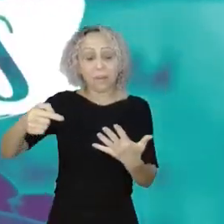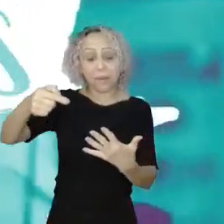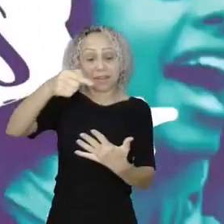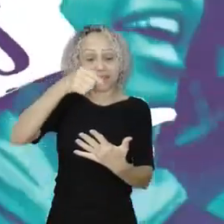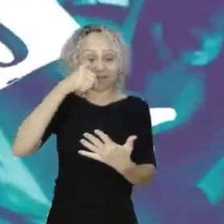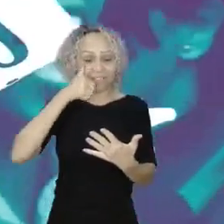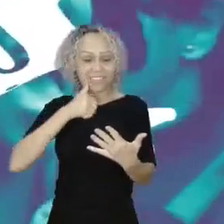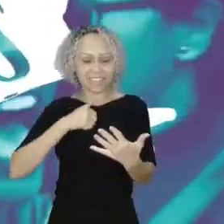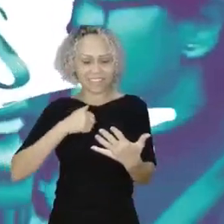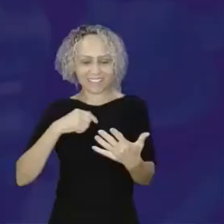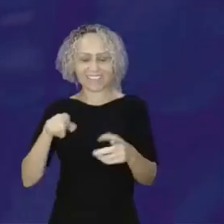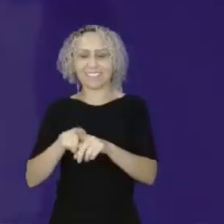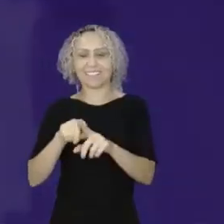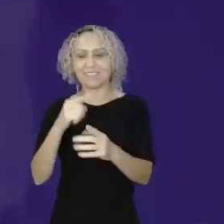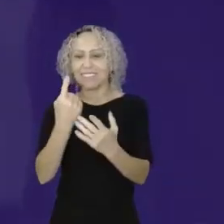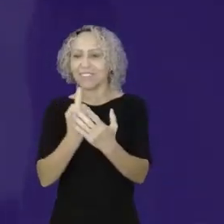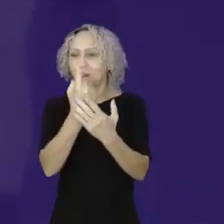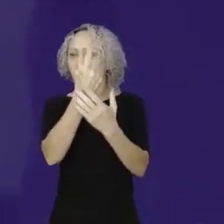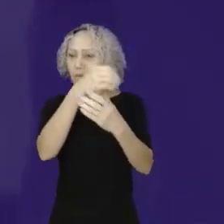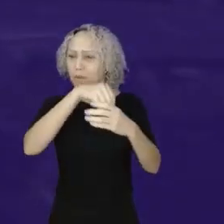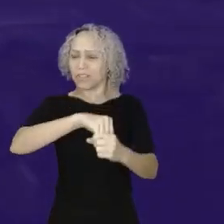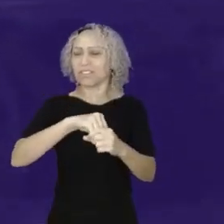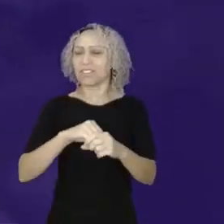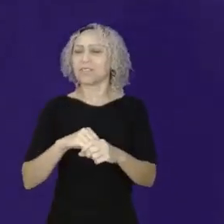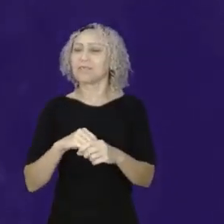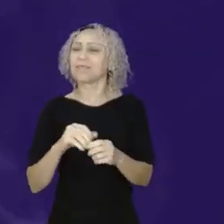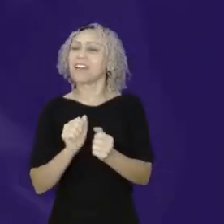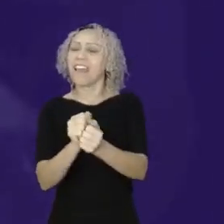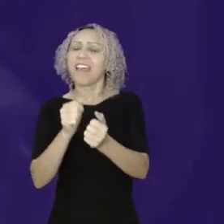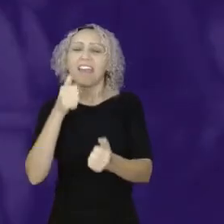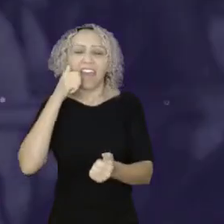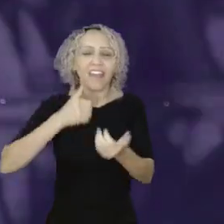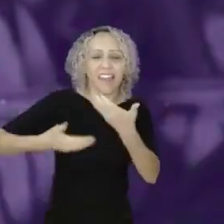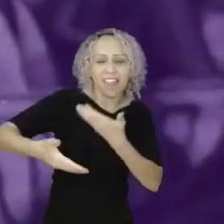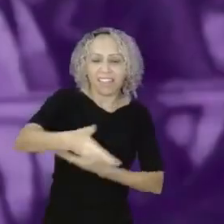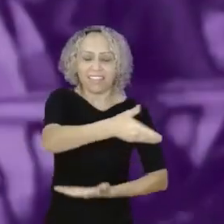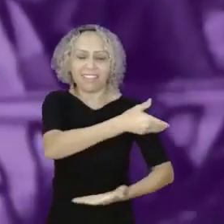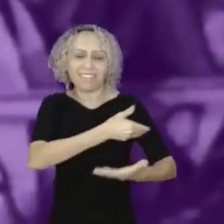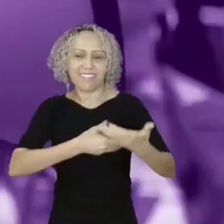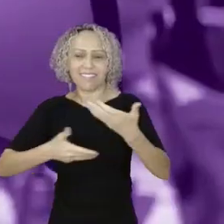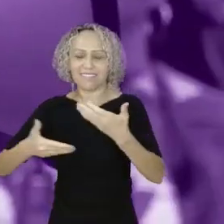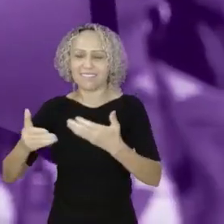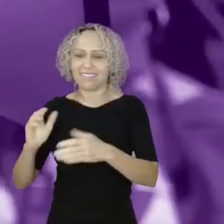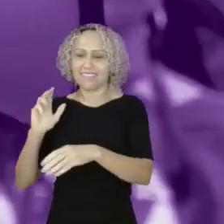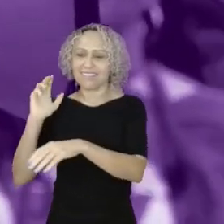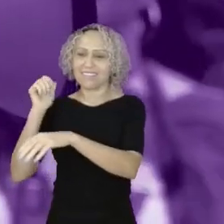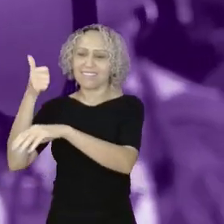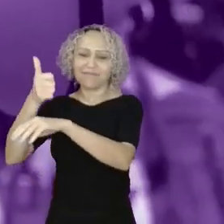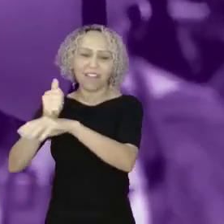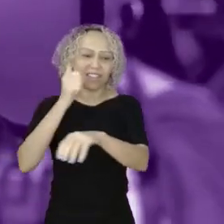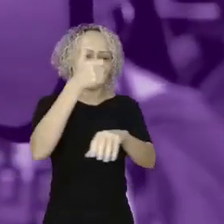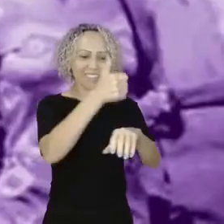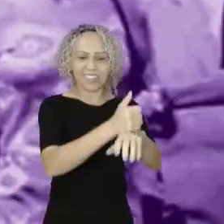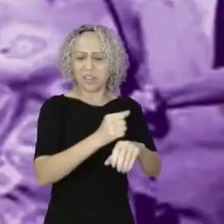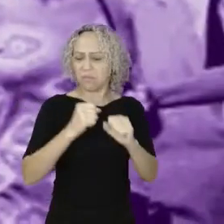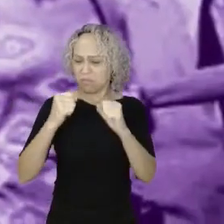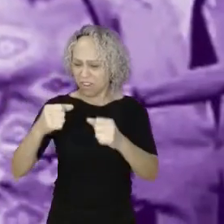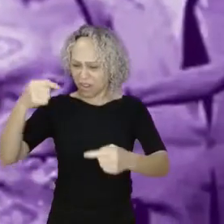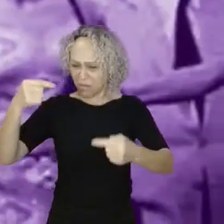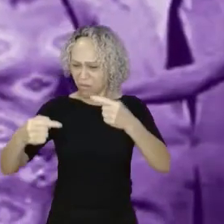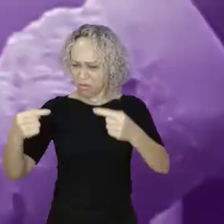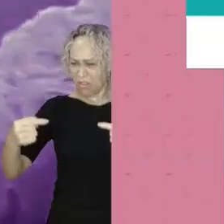Eu sou uma delas, são elas por elas, ocupando os espaços